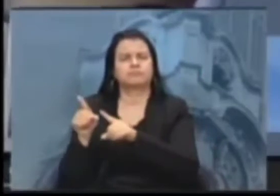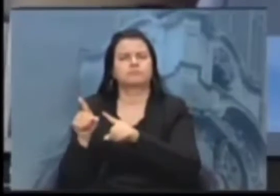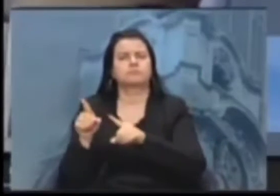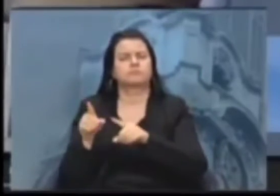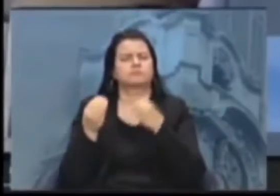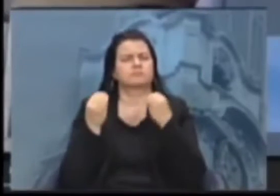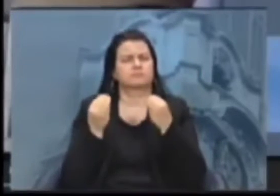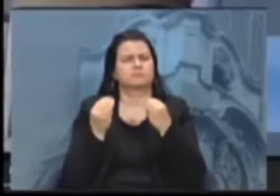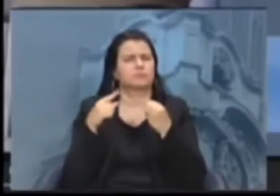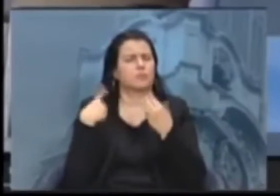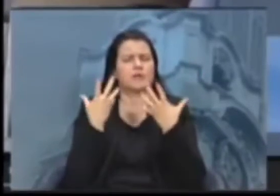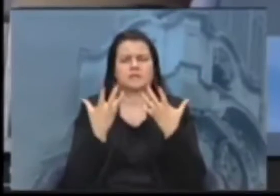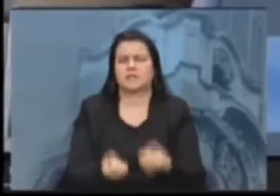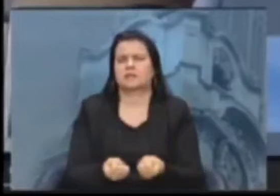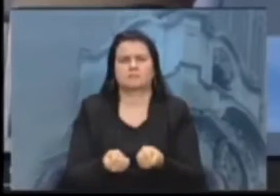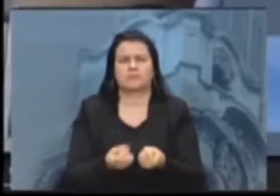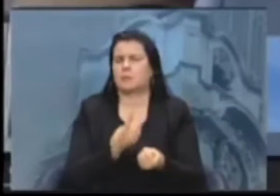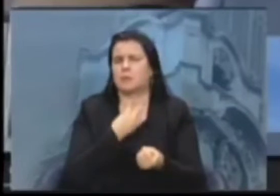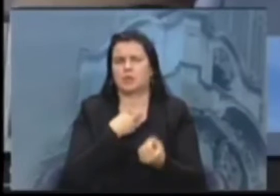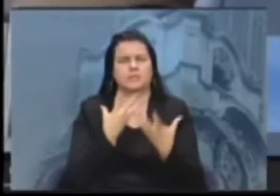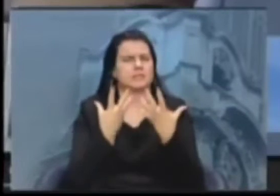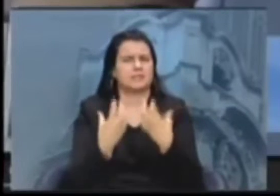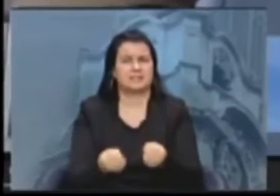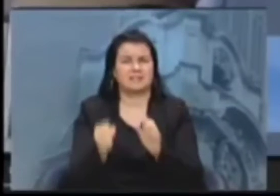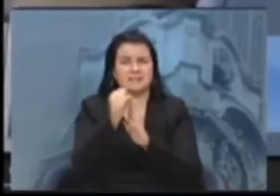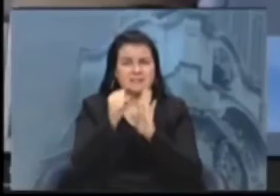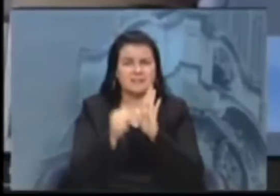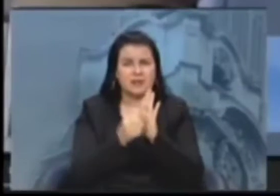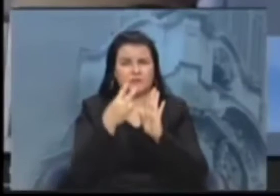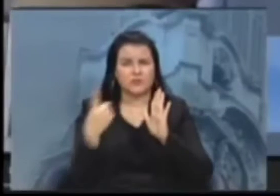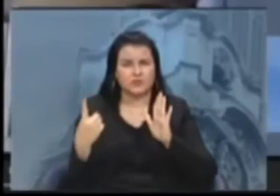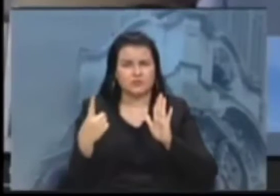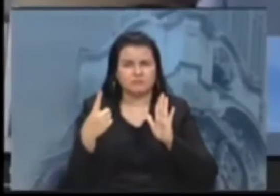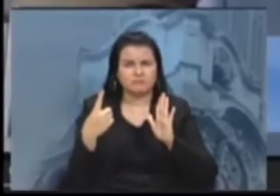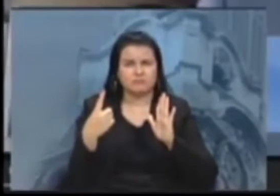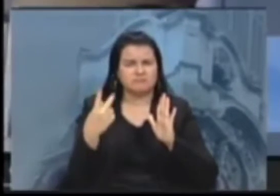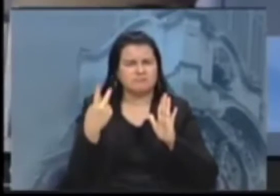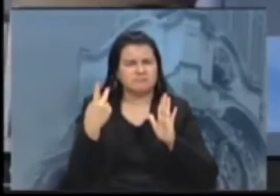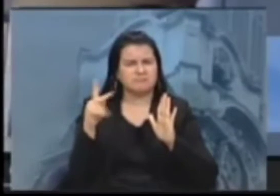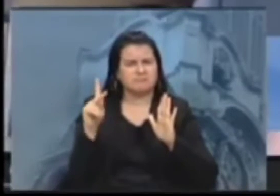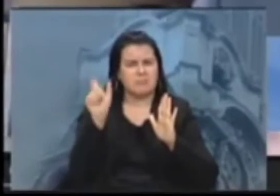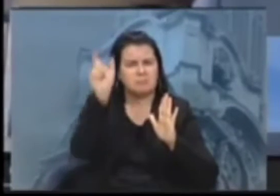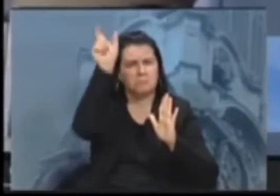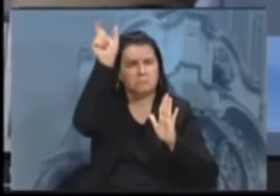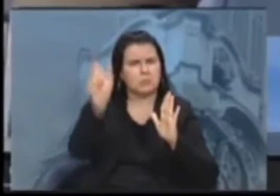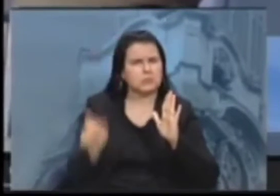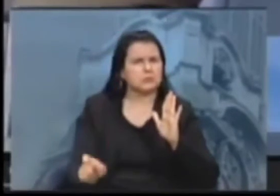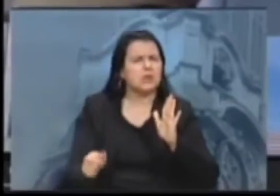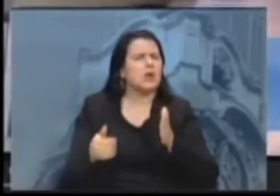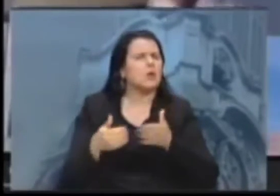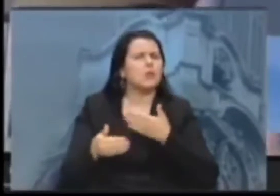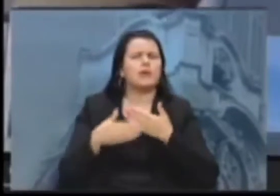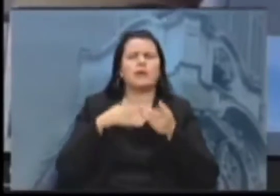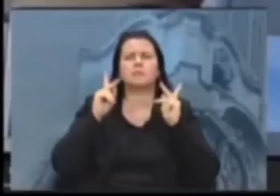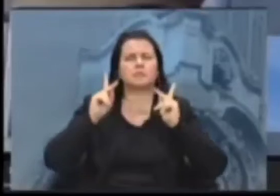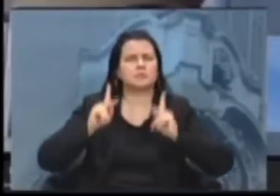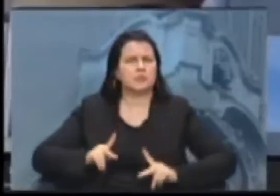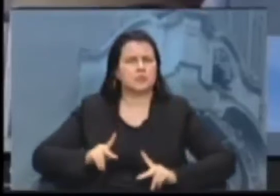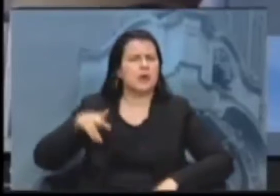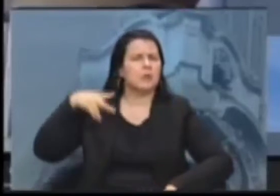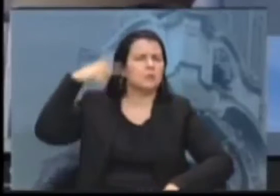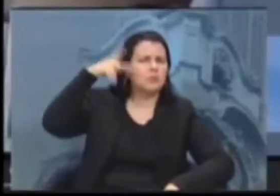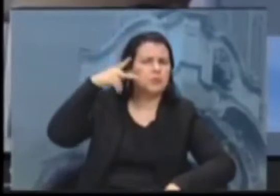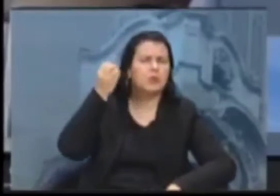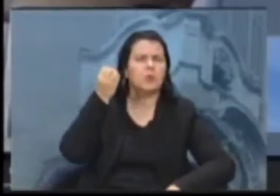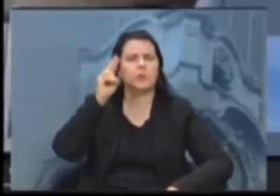XXI nós tenhamos esse tipo de postura de qualquer político, de qualquer cidadão, na